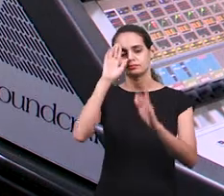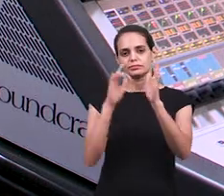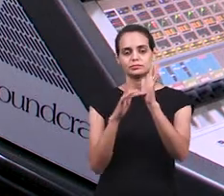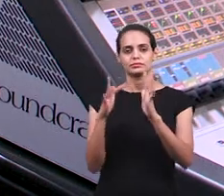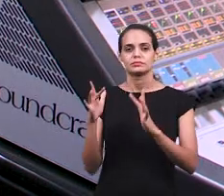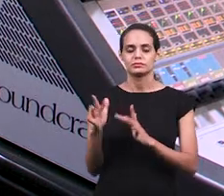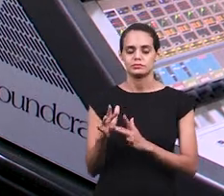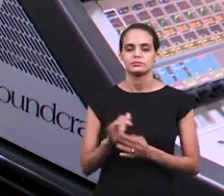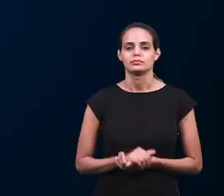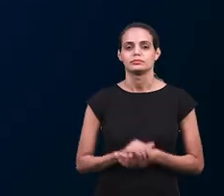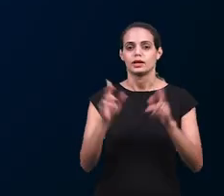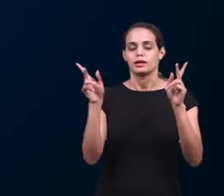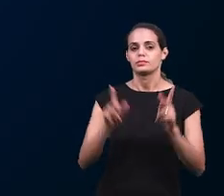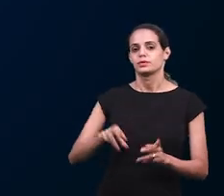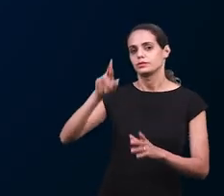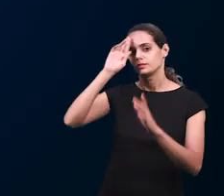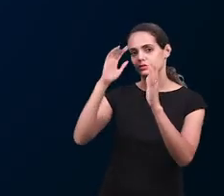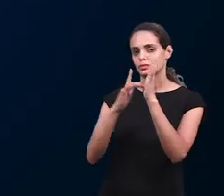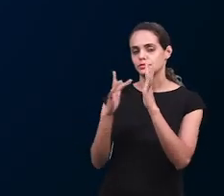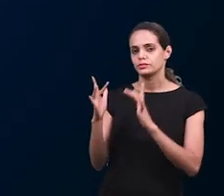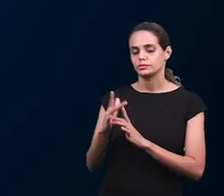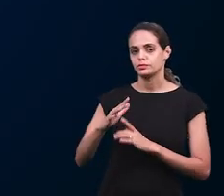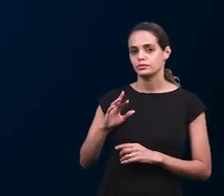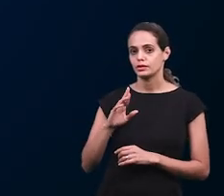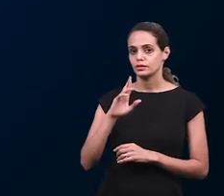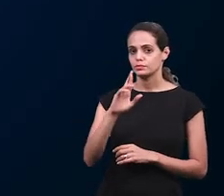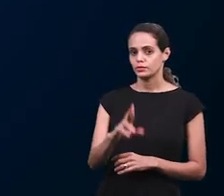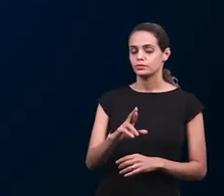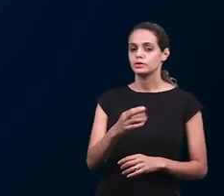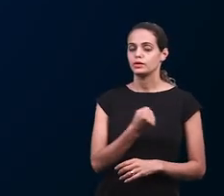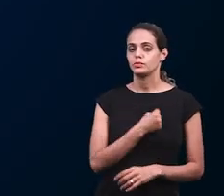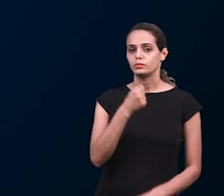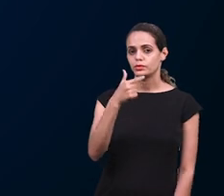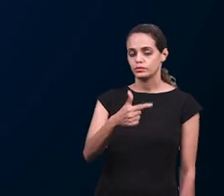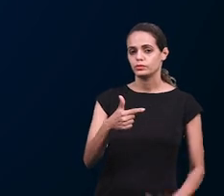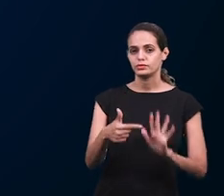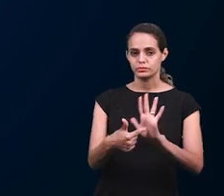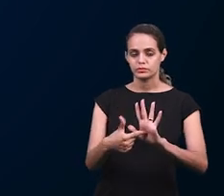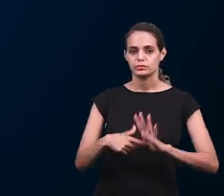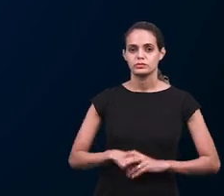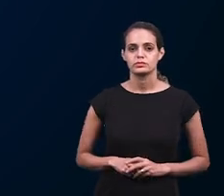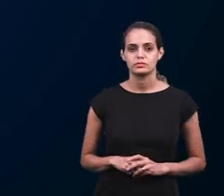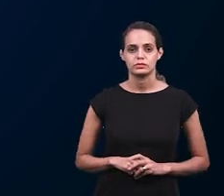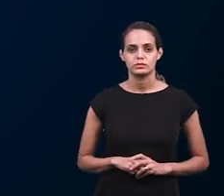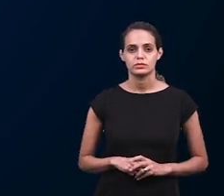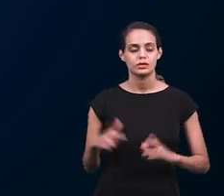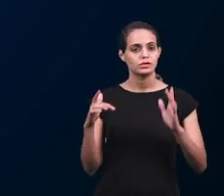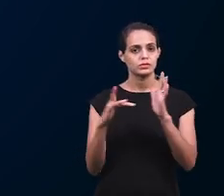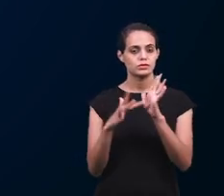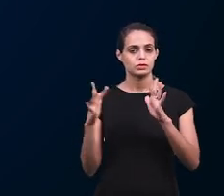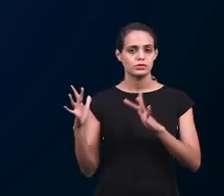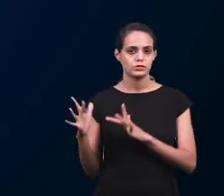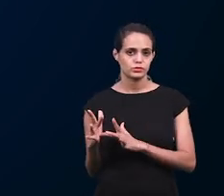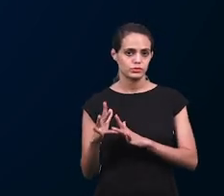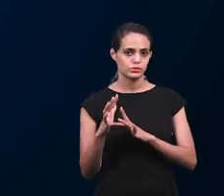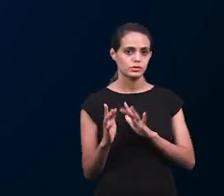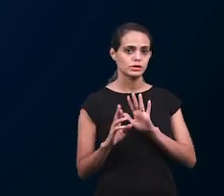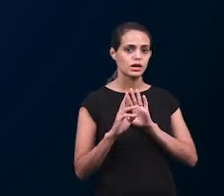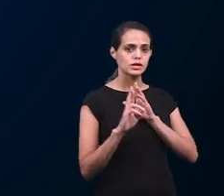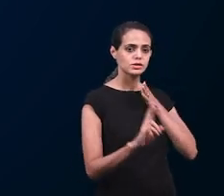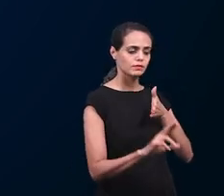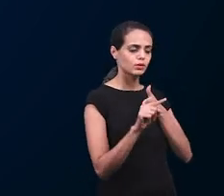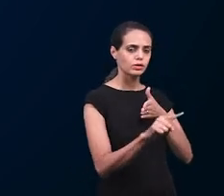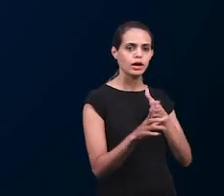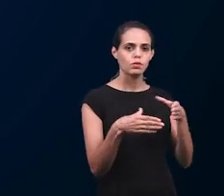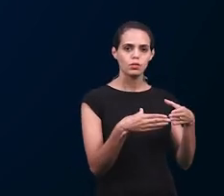paz do Senhor Jesus. A paz do Senhor Jesus. Vou responder a pergunta de número 2, que diz assim: quando o Senhor Jesus se refere